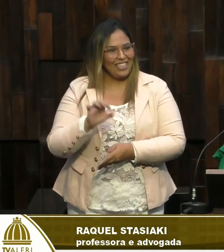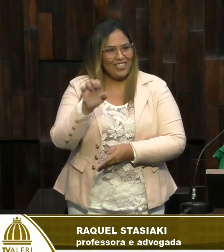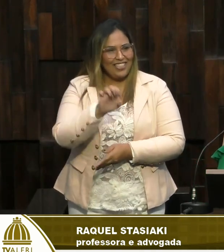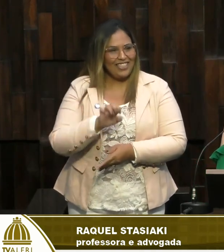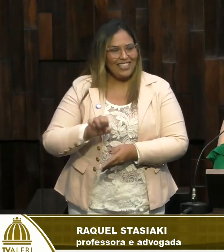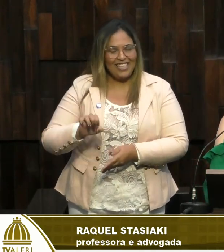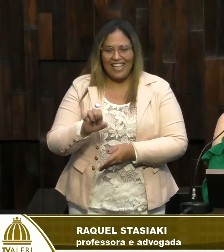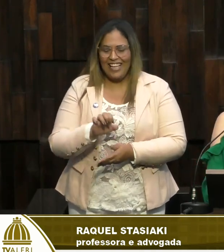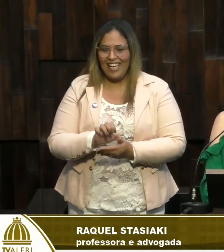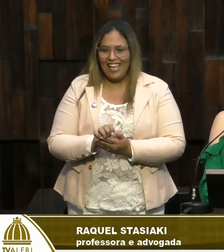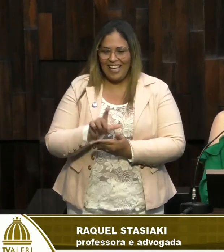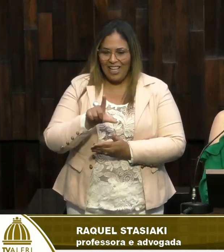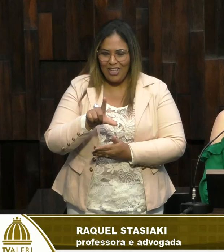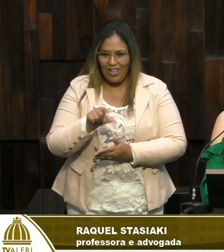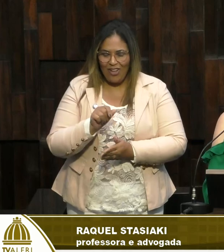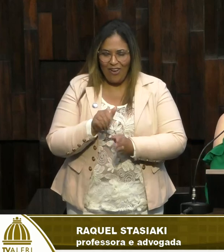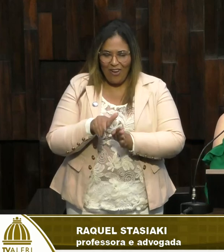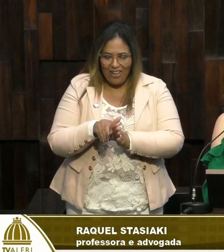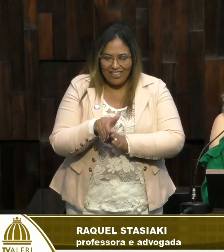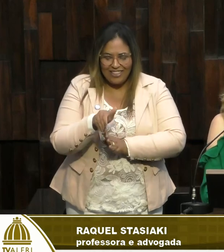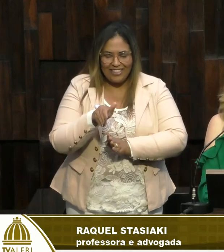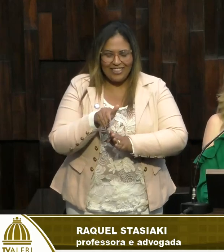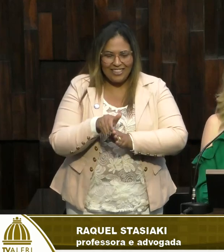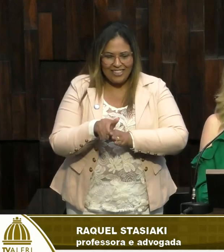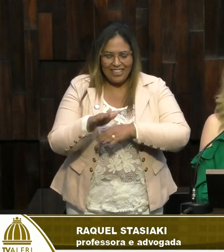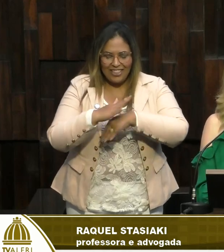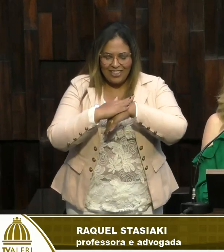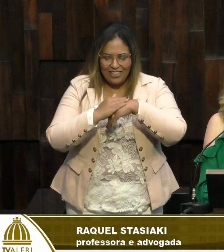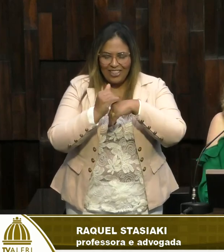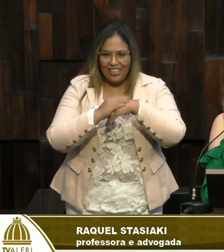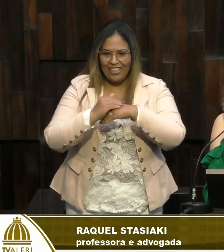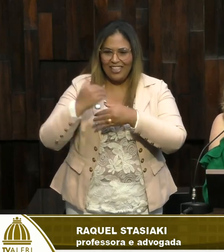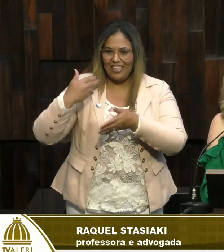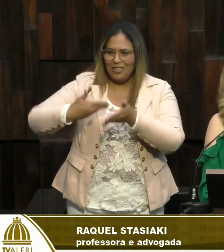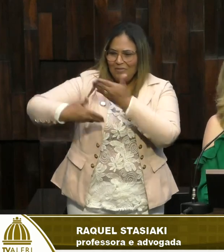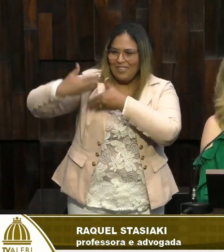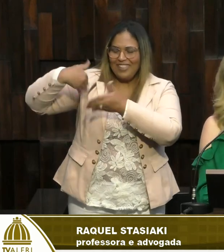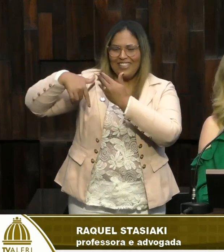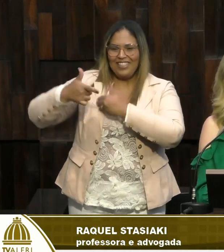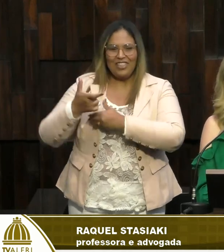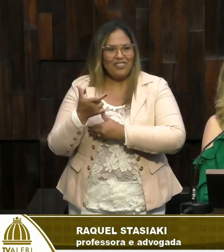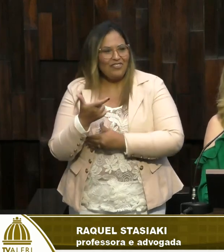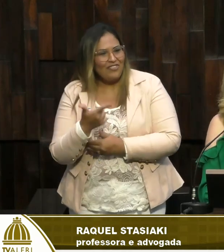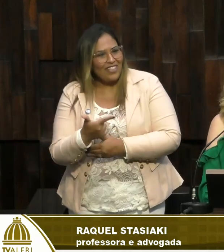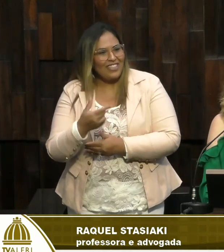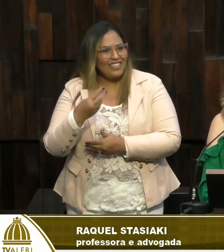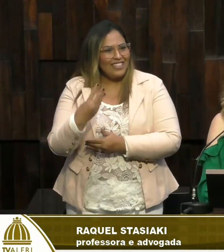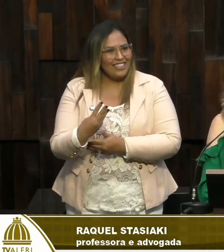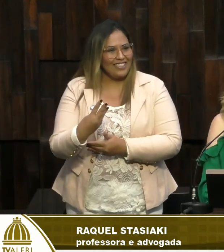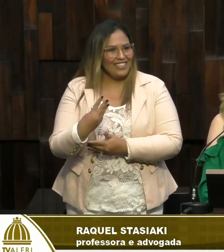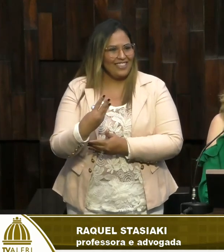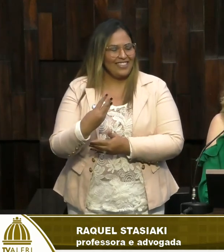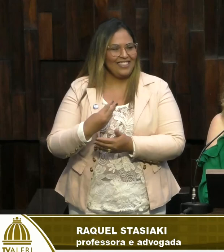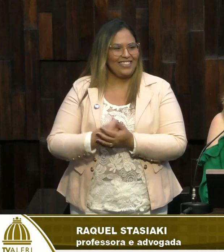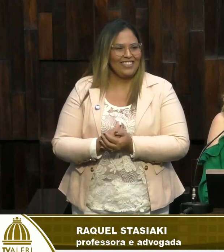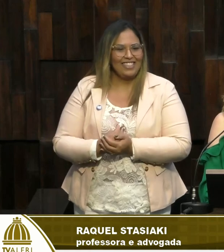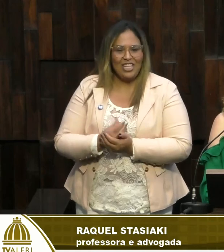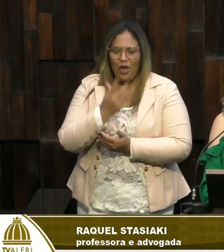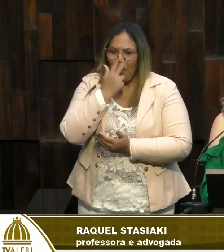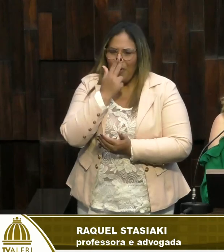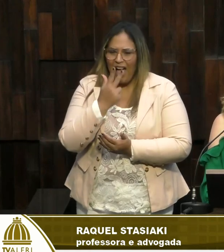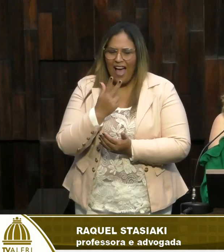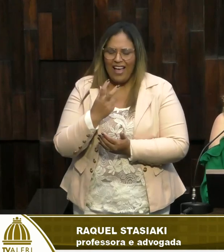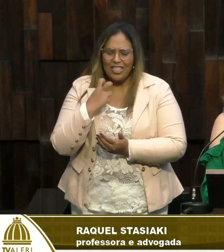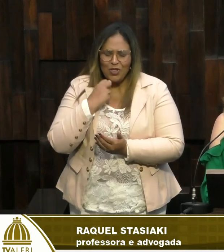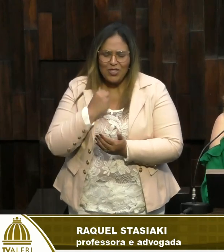me adotou como filha, há 23 anos, e uma filha adotada com todas as